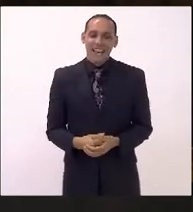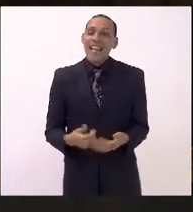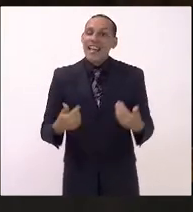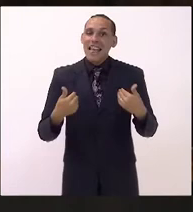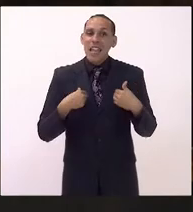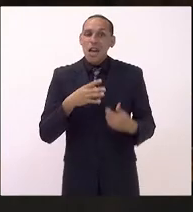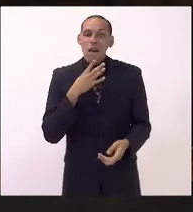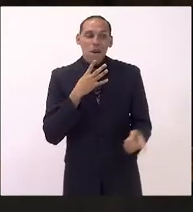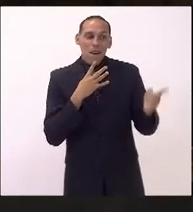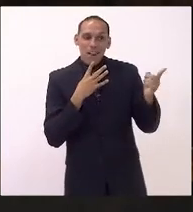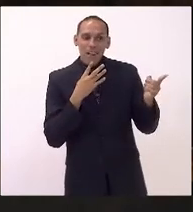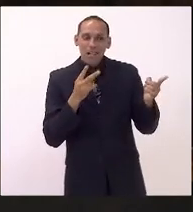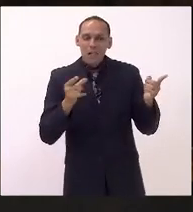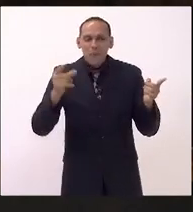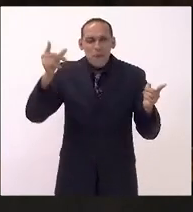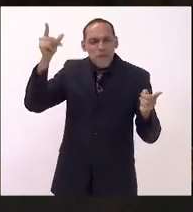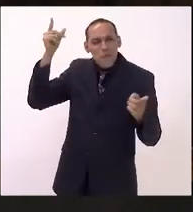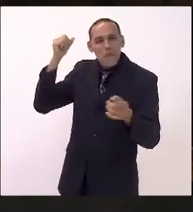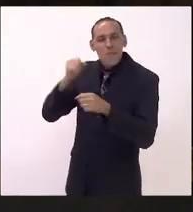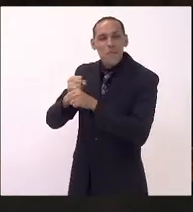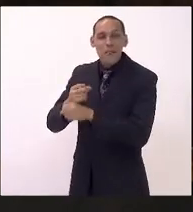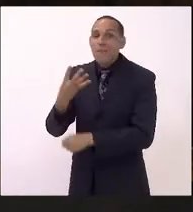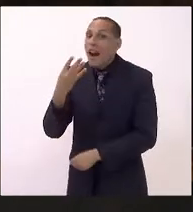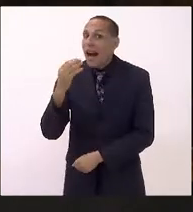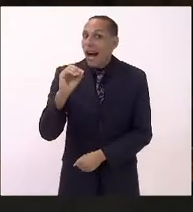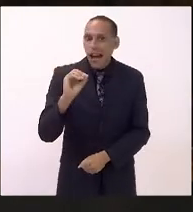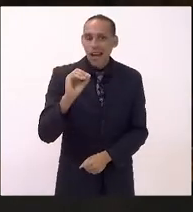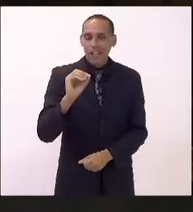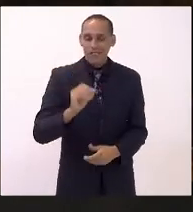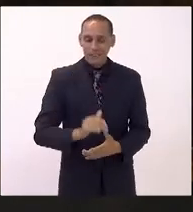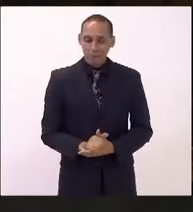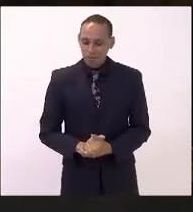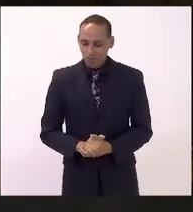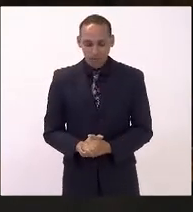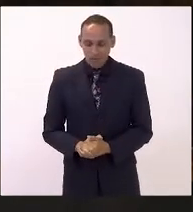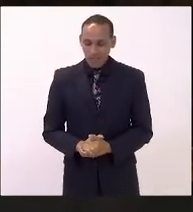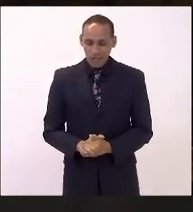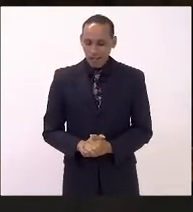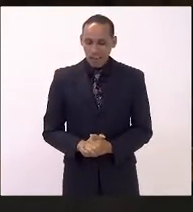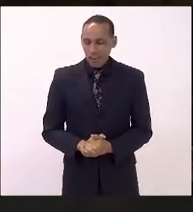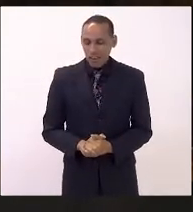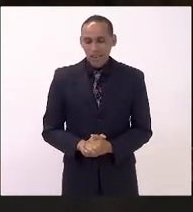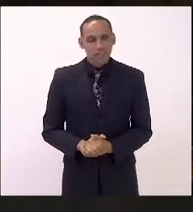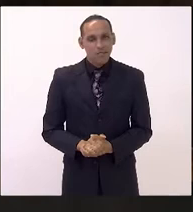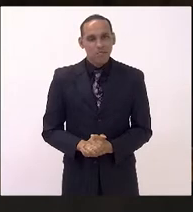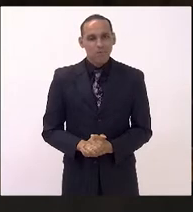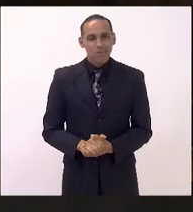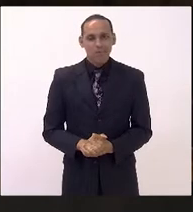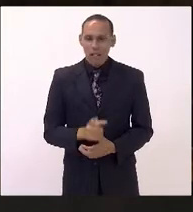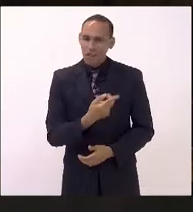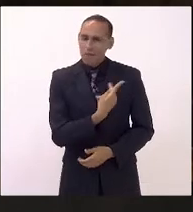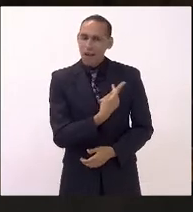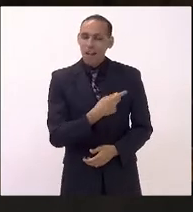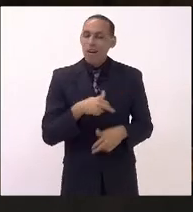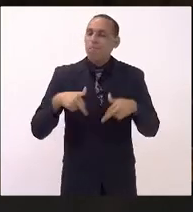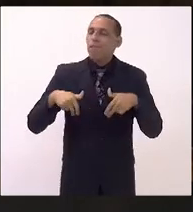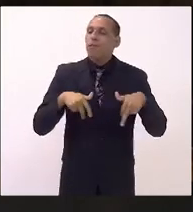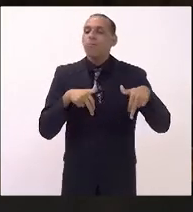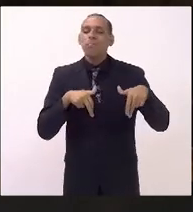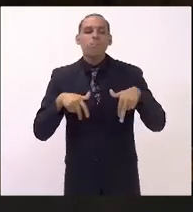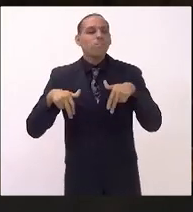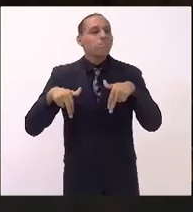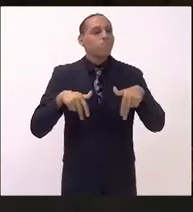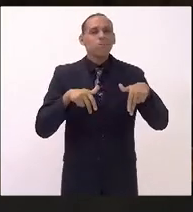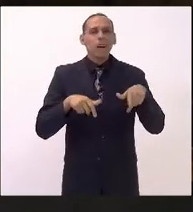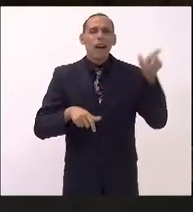quando conheci o Ivani há 40 anos atrás, uma vez nós passeando, e Ivani